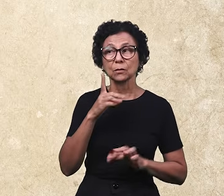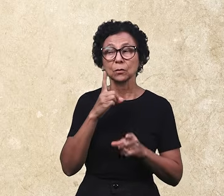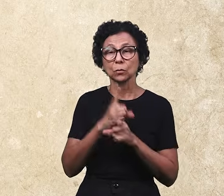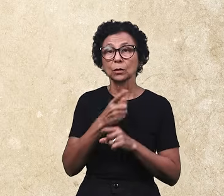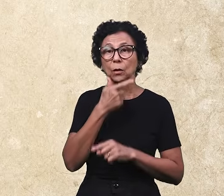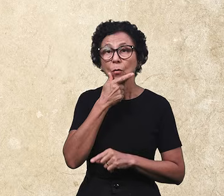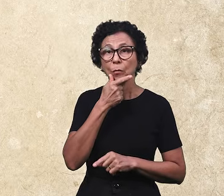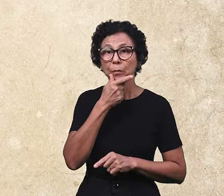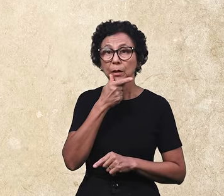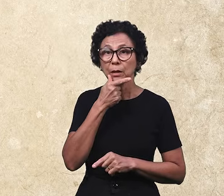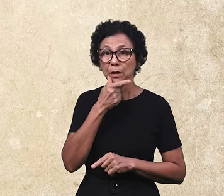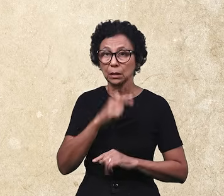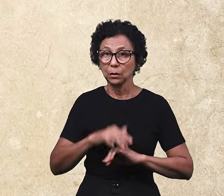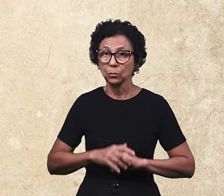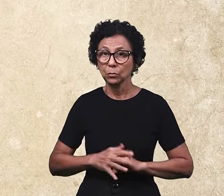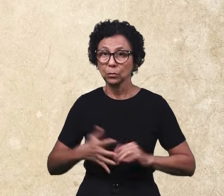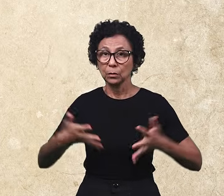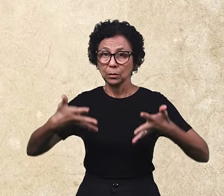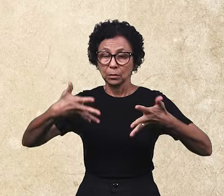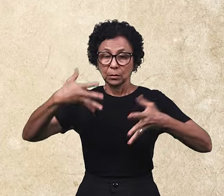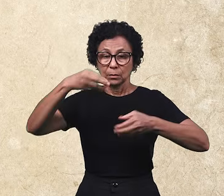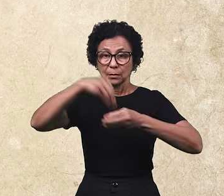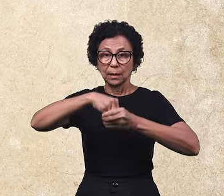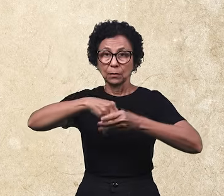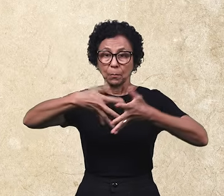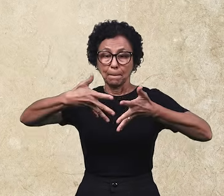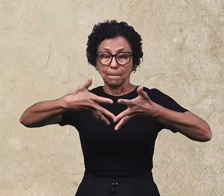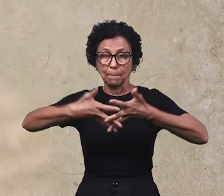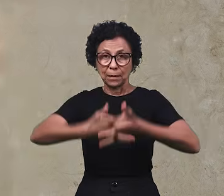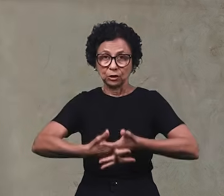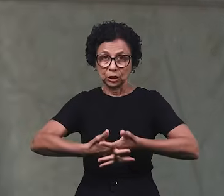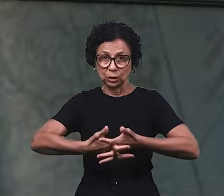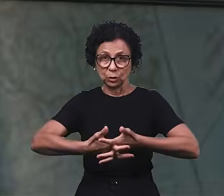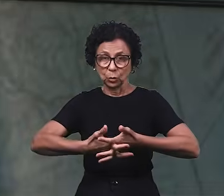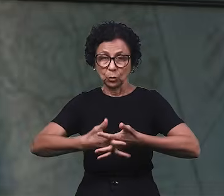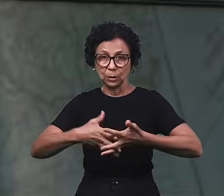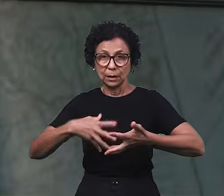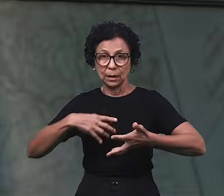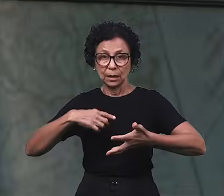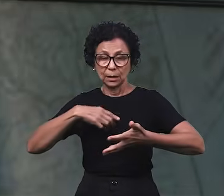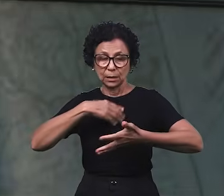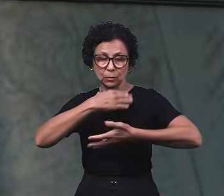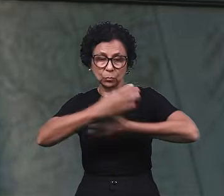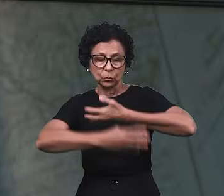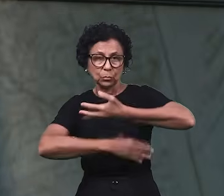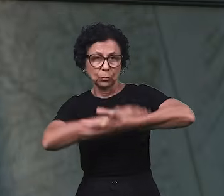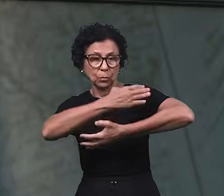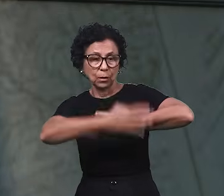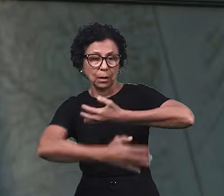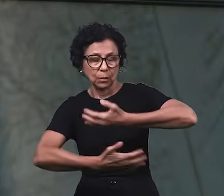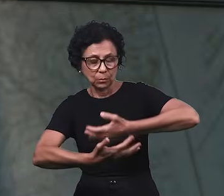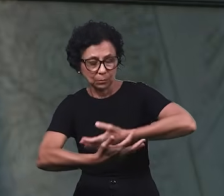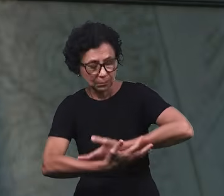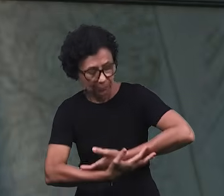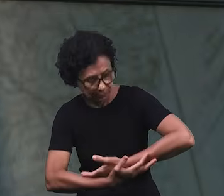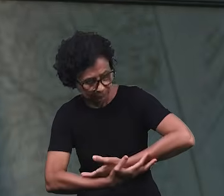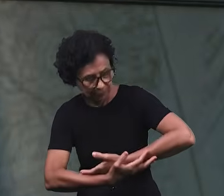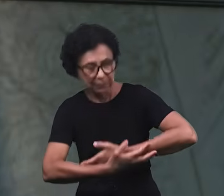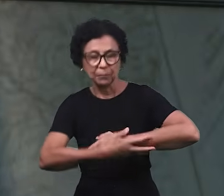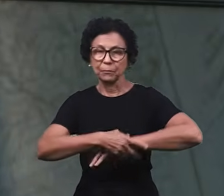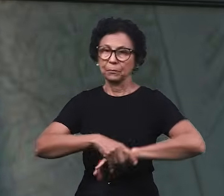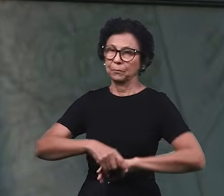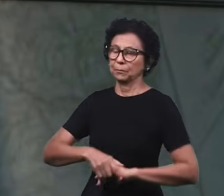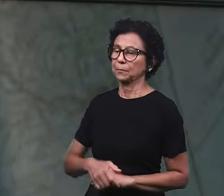envolto em panos e deitado numa manjedoura. Quando os pastores primeiro ouvem